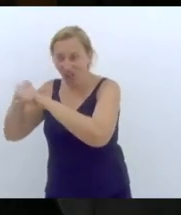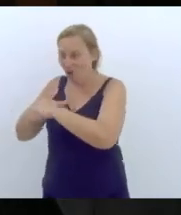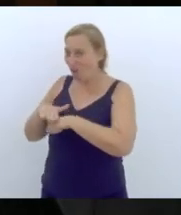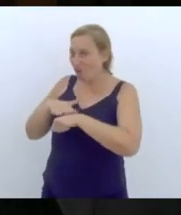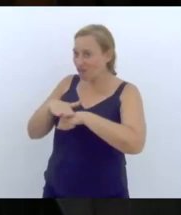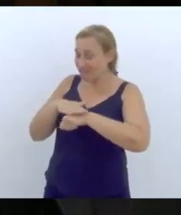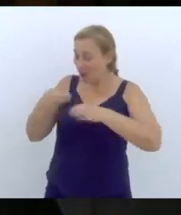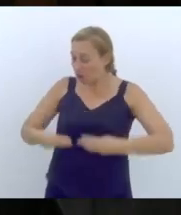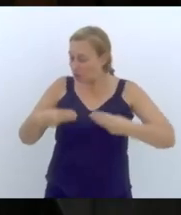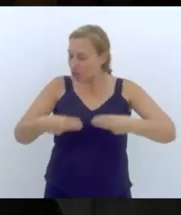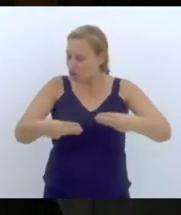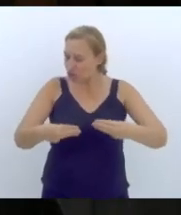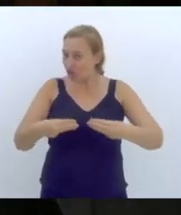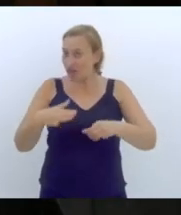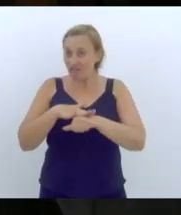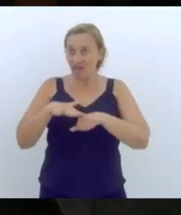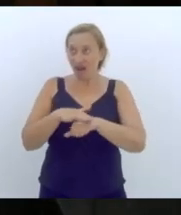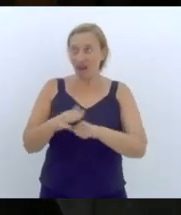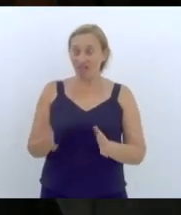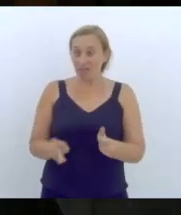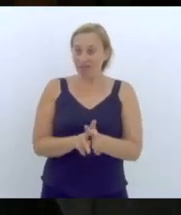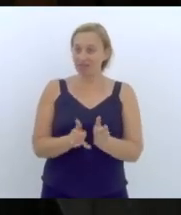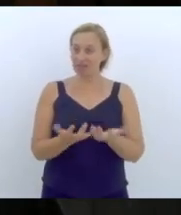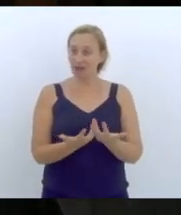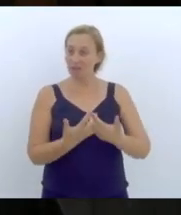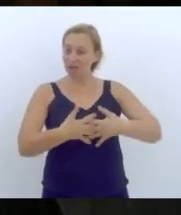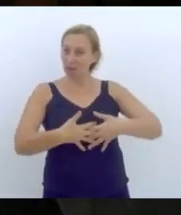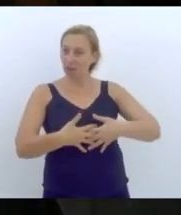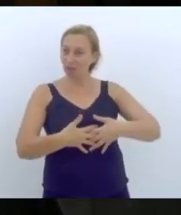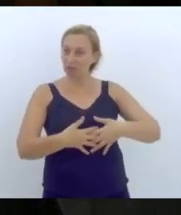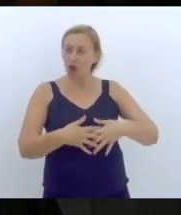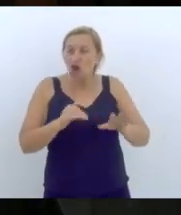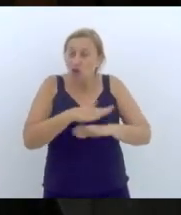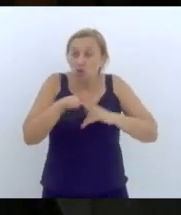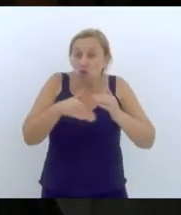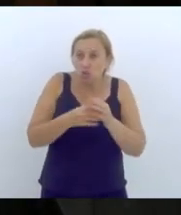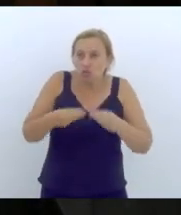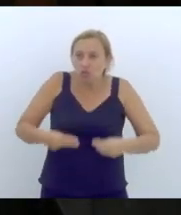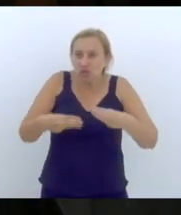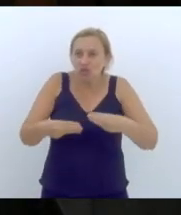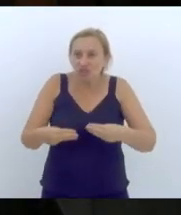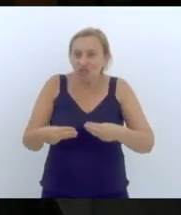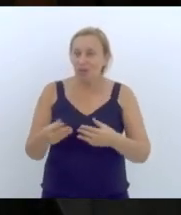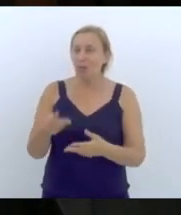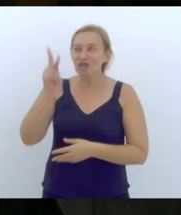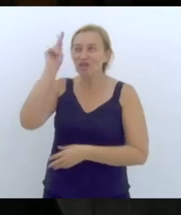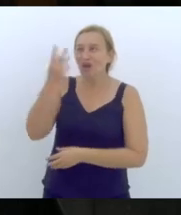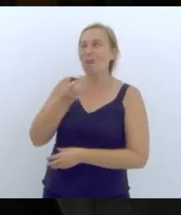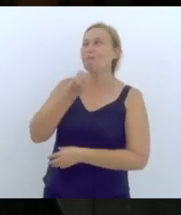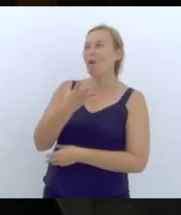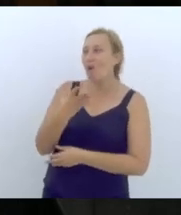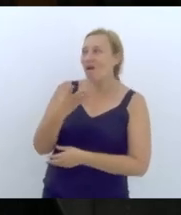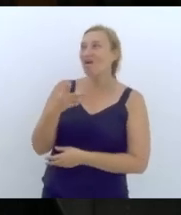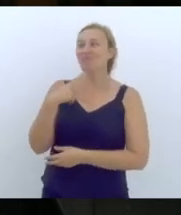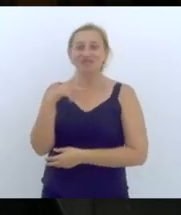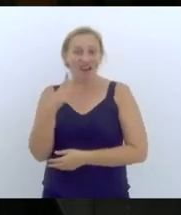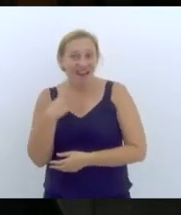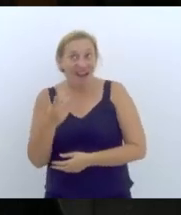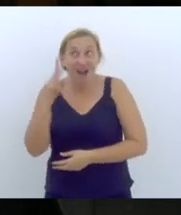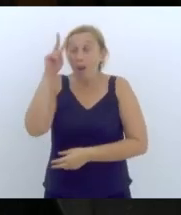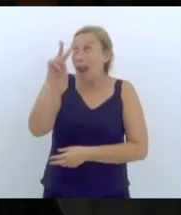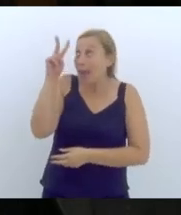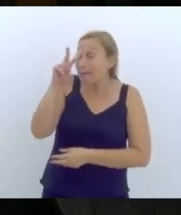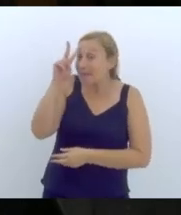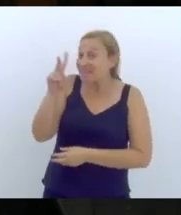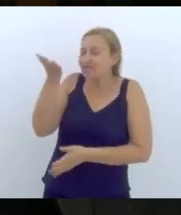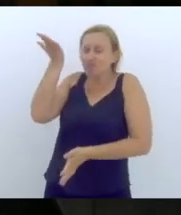com o ministro, quando falava que era de Petrópolis, todos os ministros tinham uma boa história para contar, uma